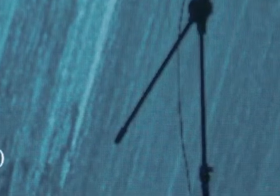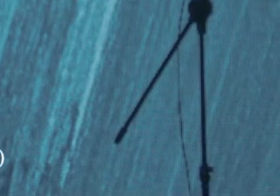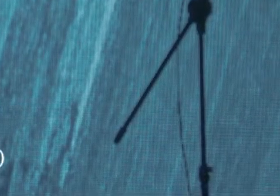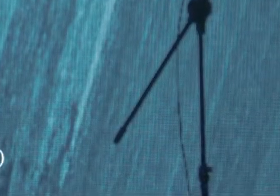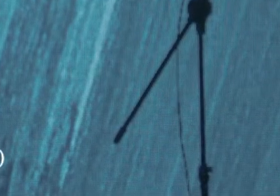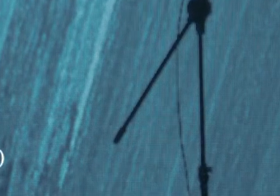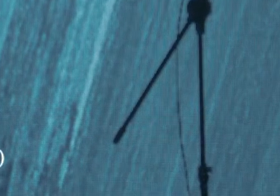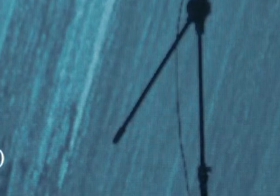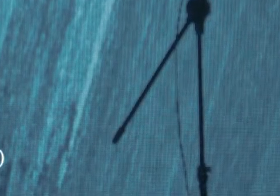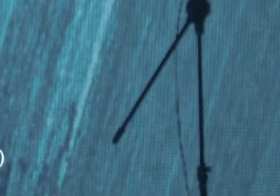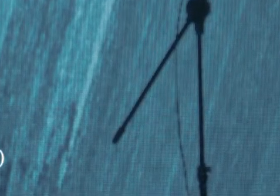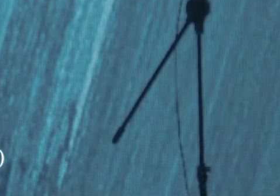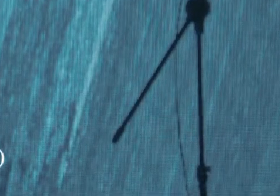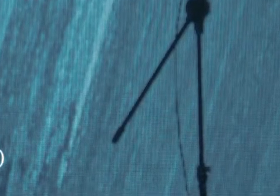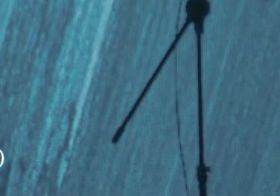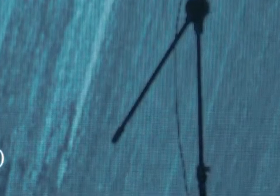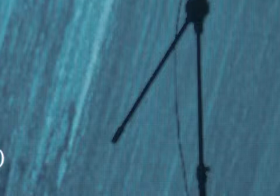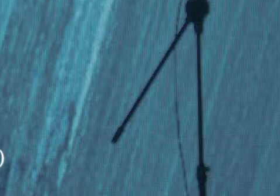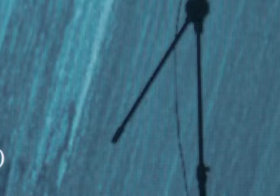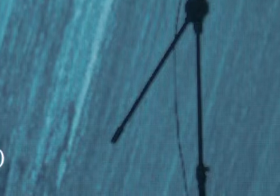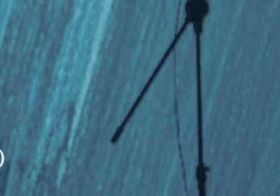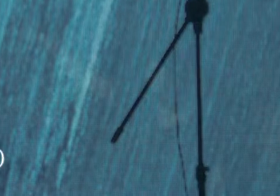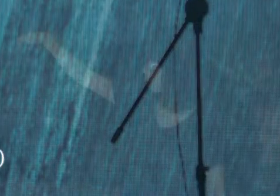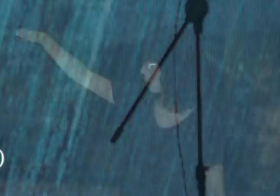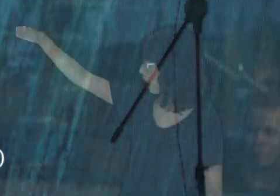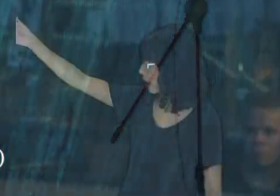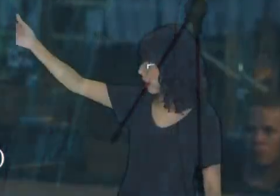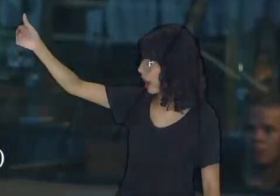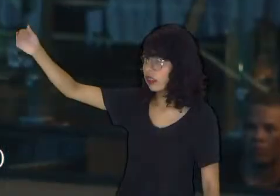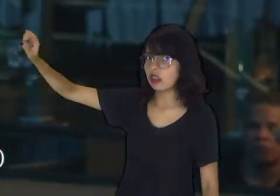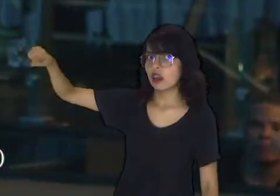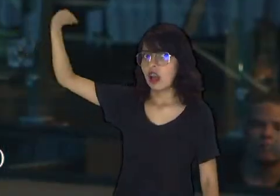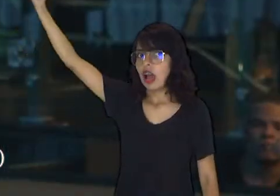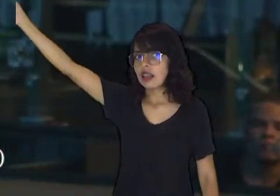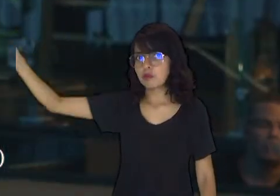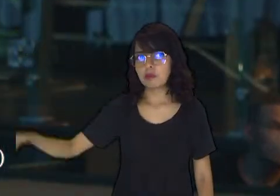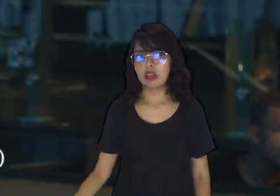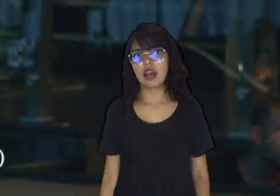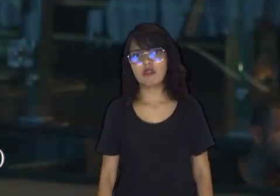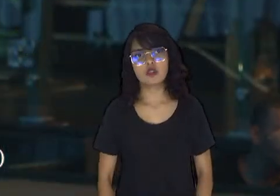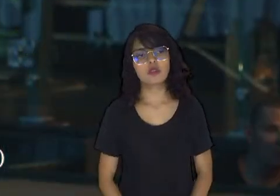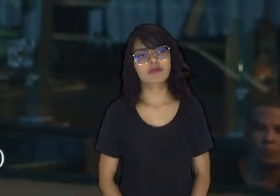promessas, mas vendo-as de longe,